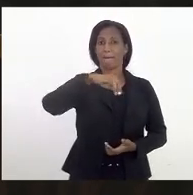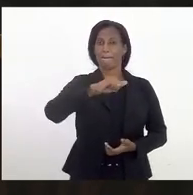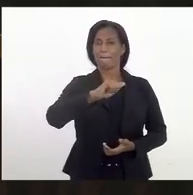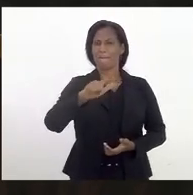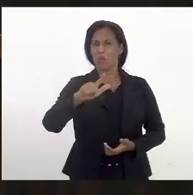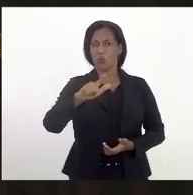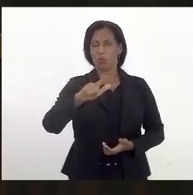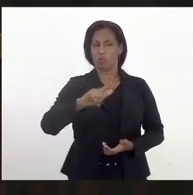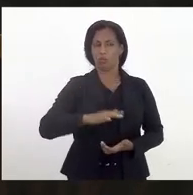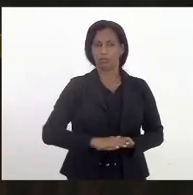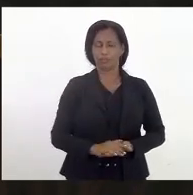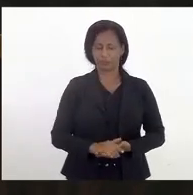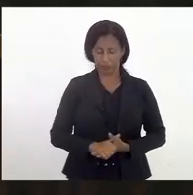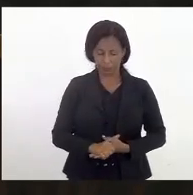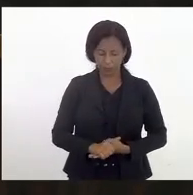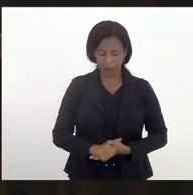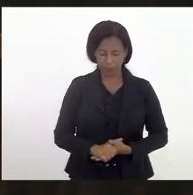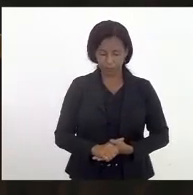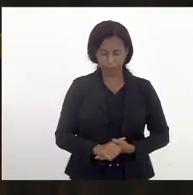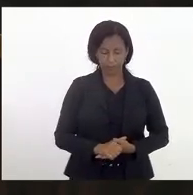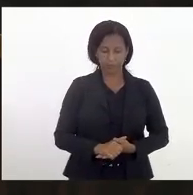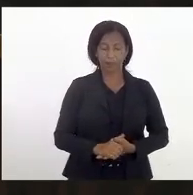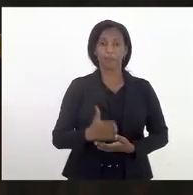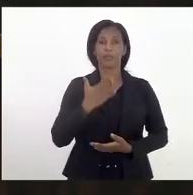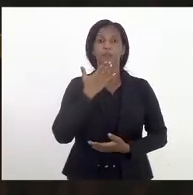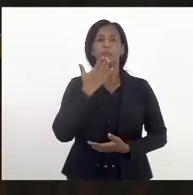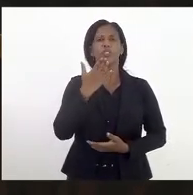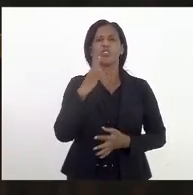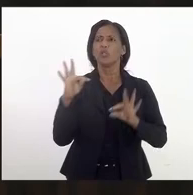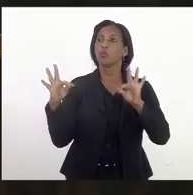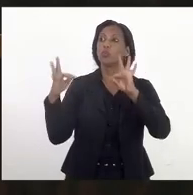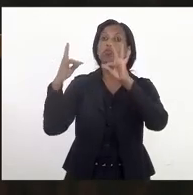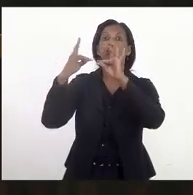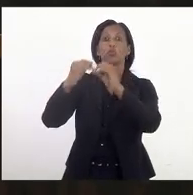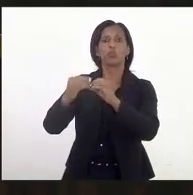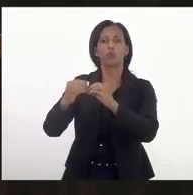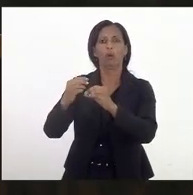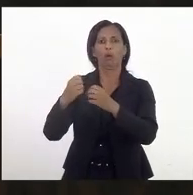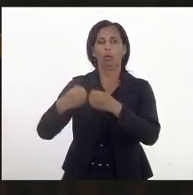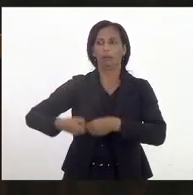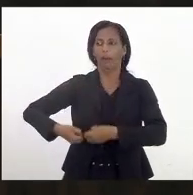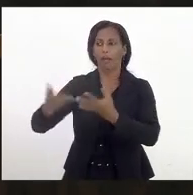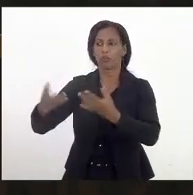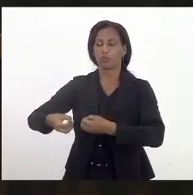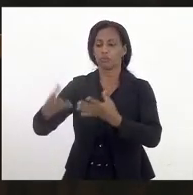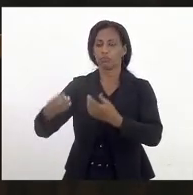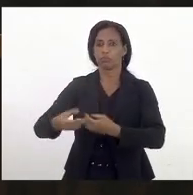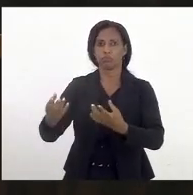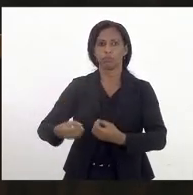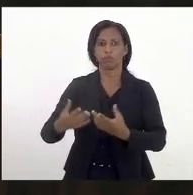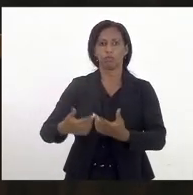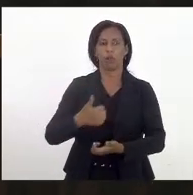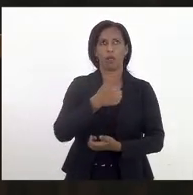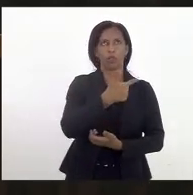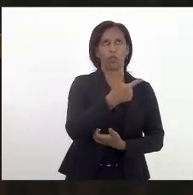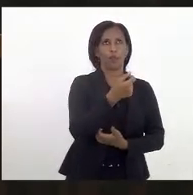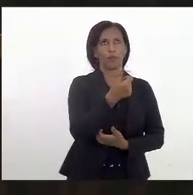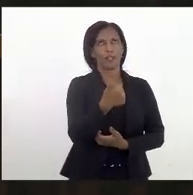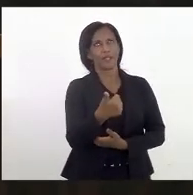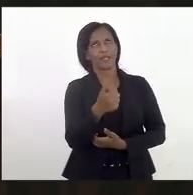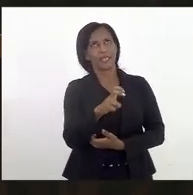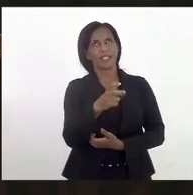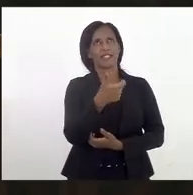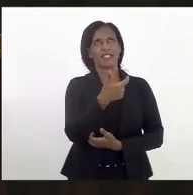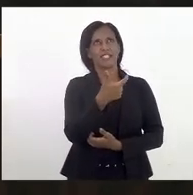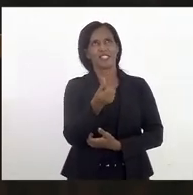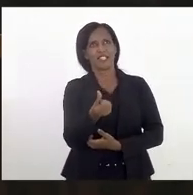empenho por estimativa E aí pediram tudo que nós gastamos 15 16 17 e até setembro para